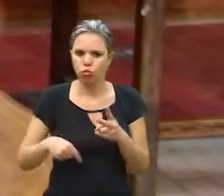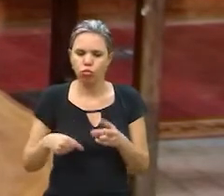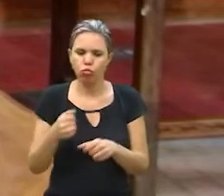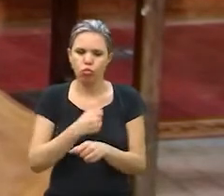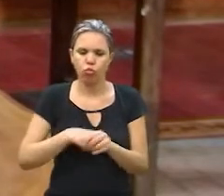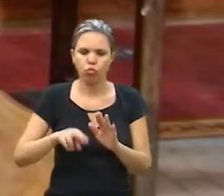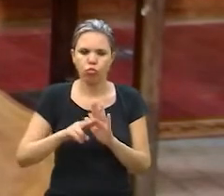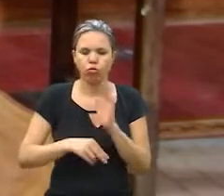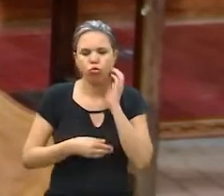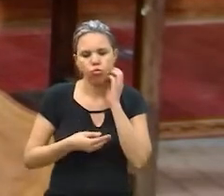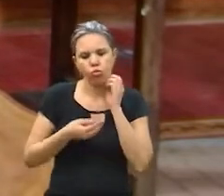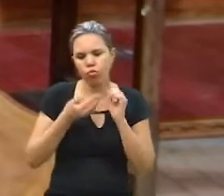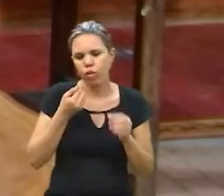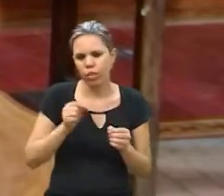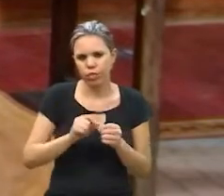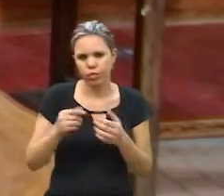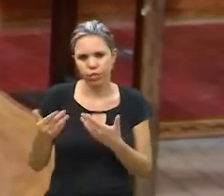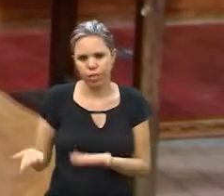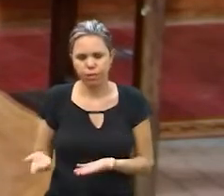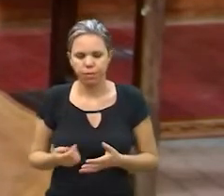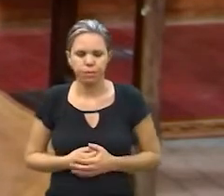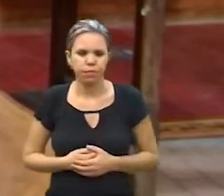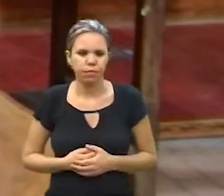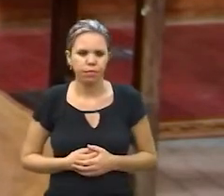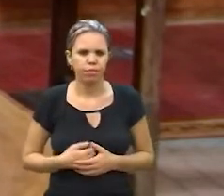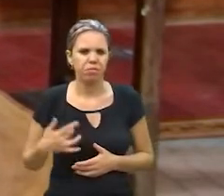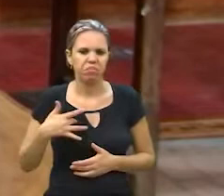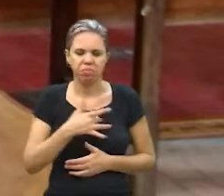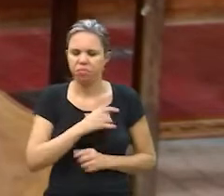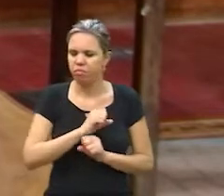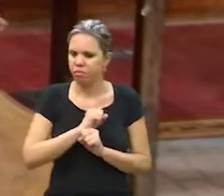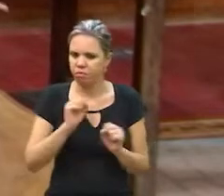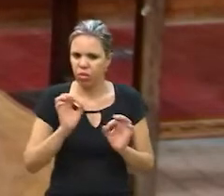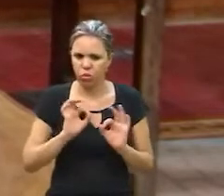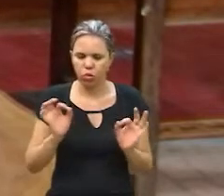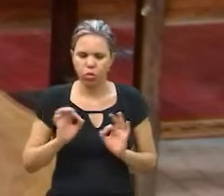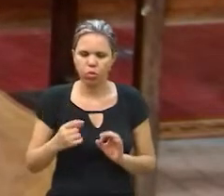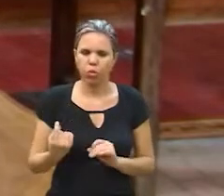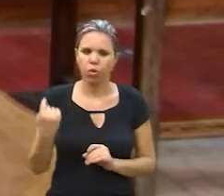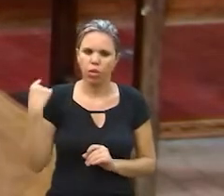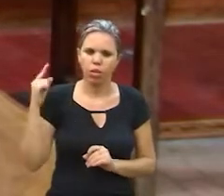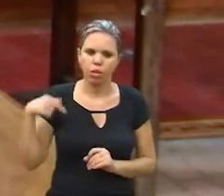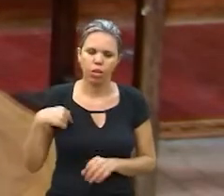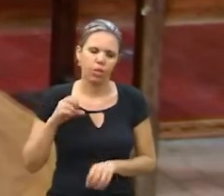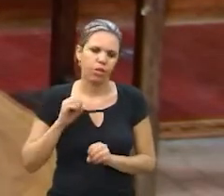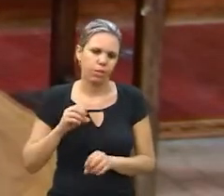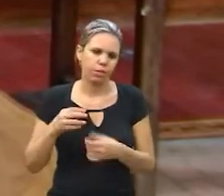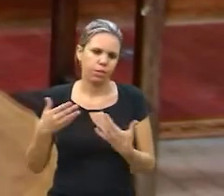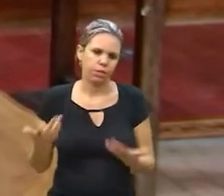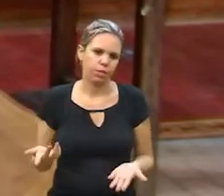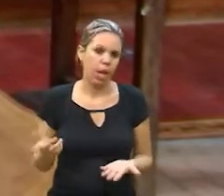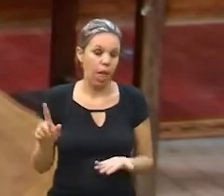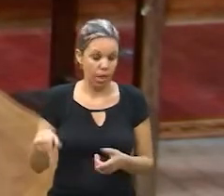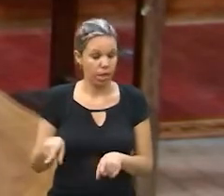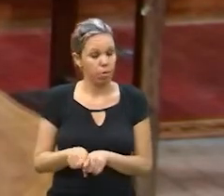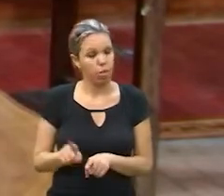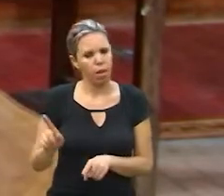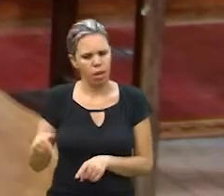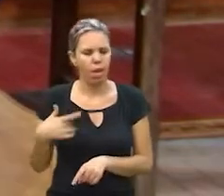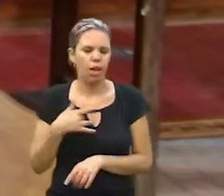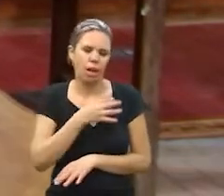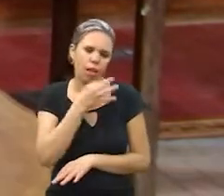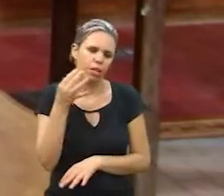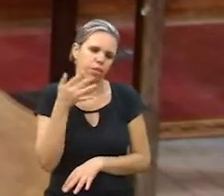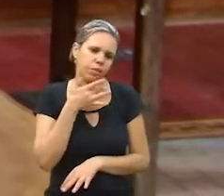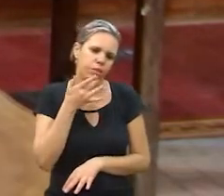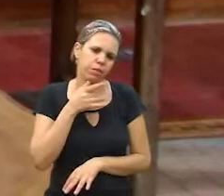deliciosas, fáceis de fazer e assim, saudáveis, né? Na época que a gente ensinou. Não que essa não seja saudável,